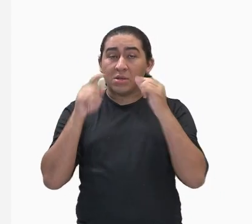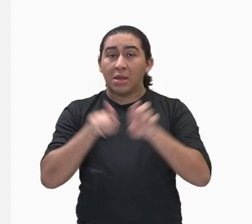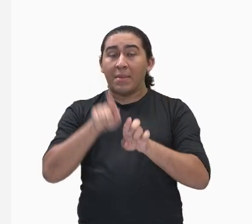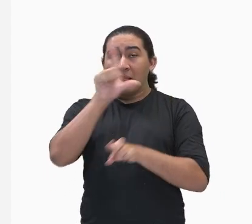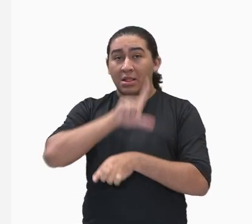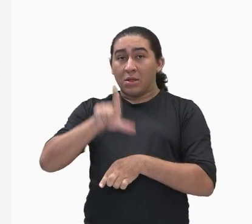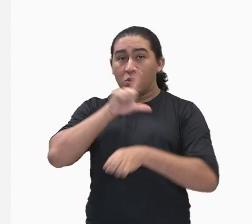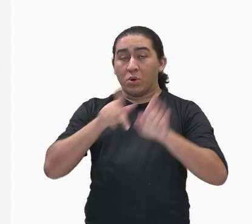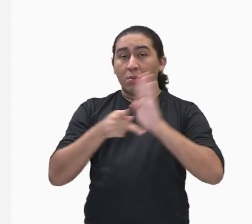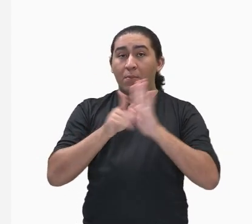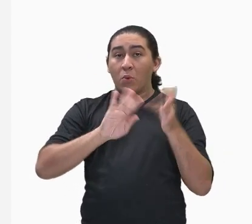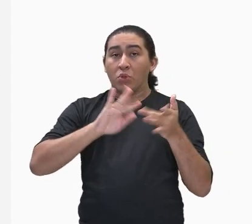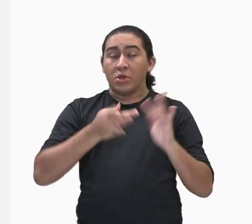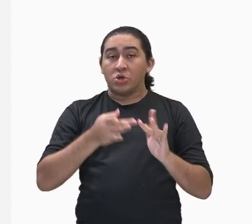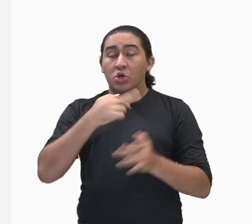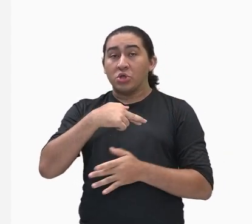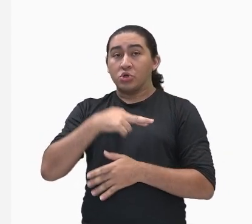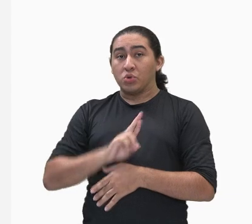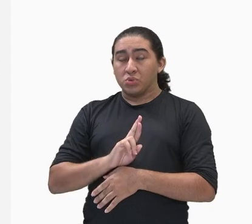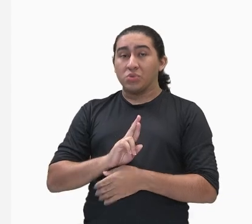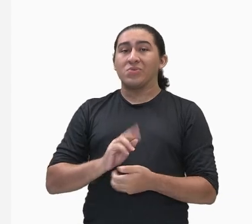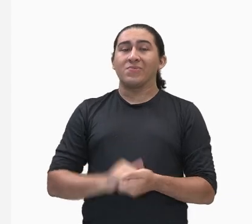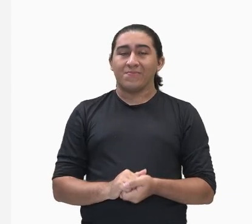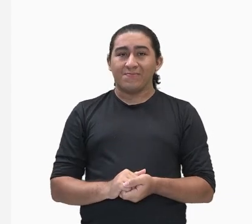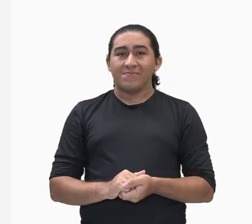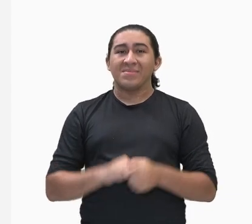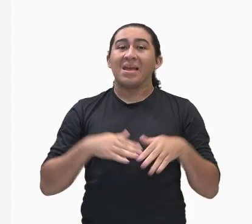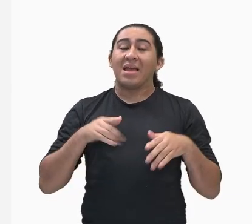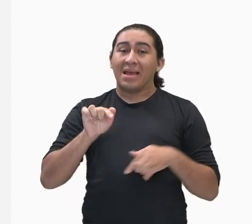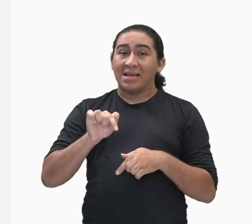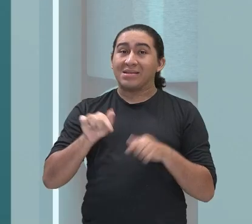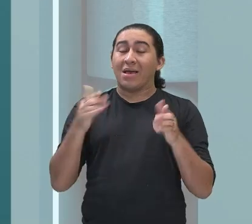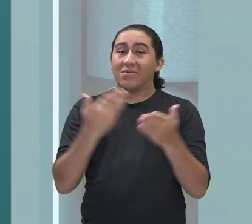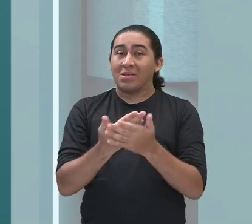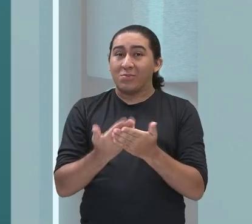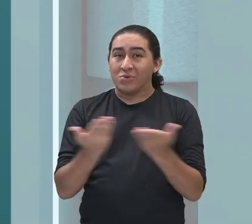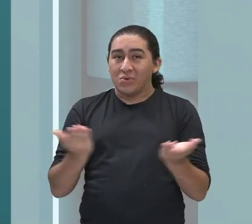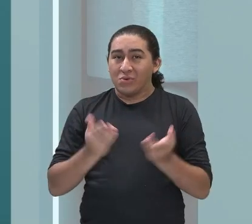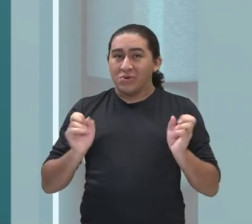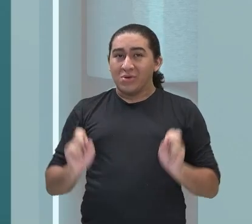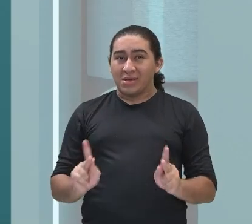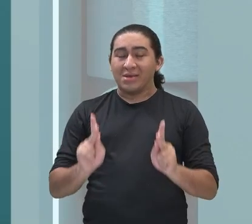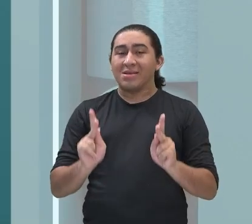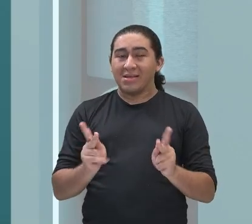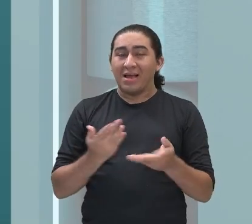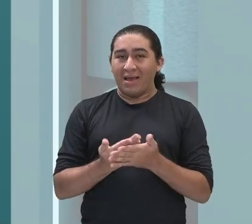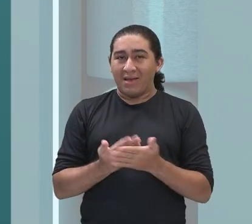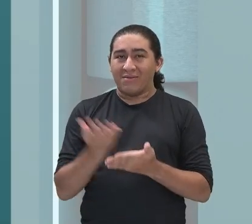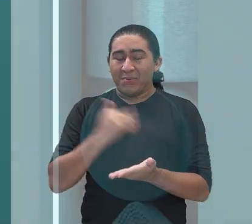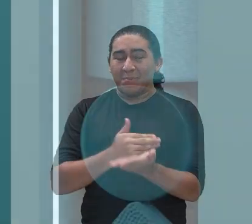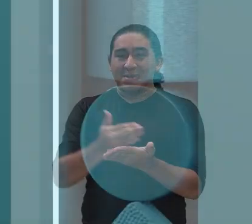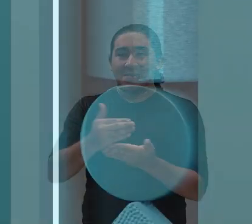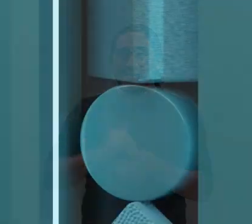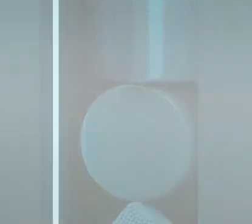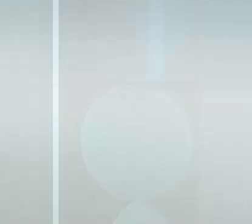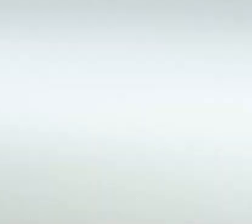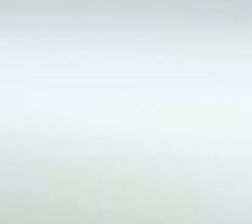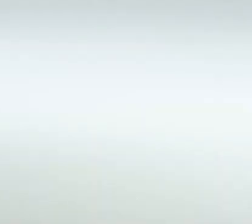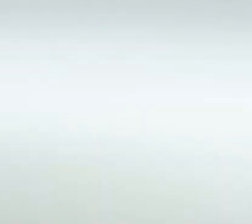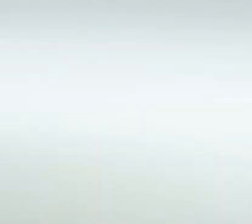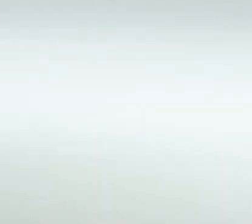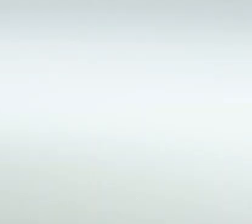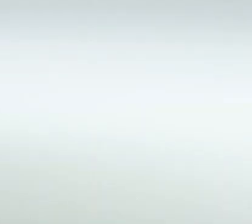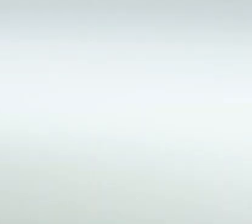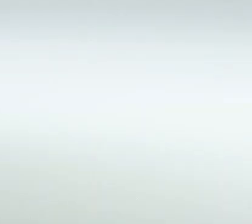de catequese. Então, é isso que nós vamos estudar hoje, na aula de hoje. Vamos lá, então?